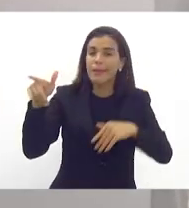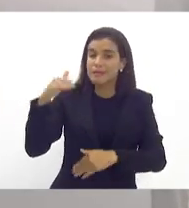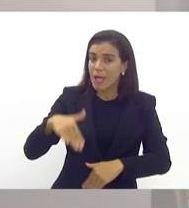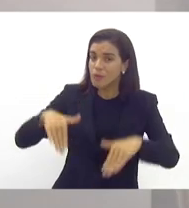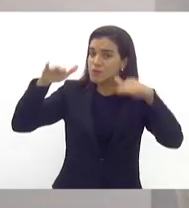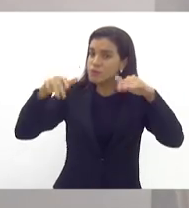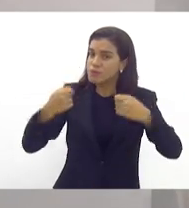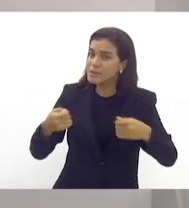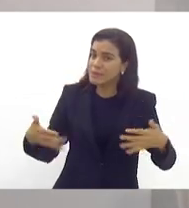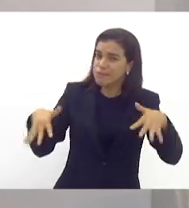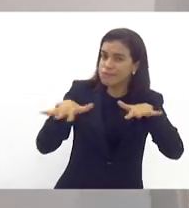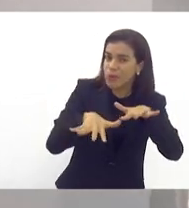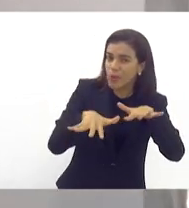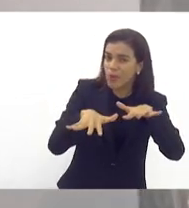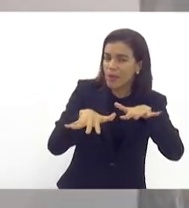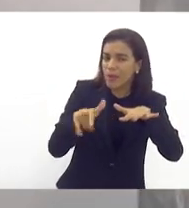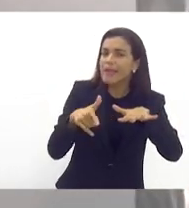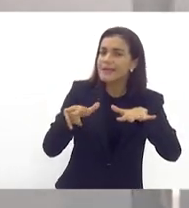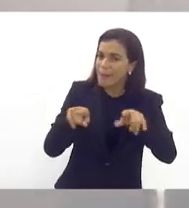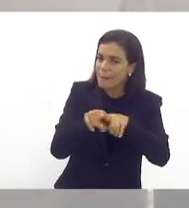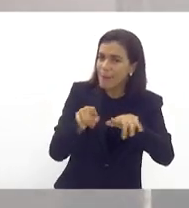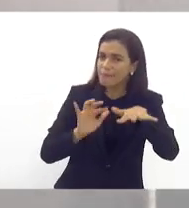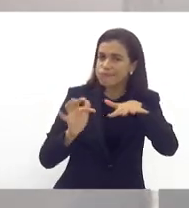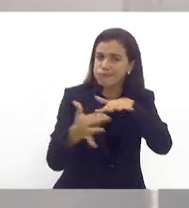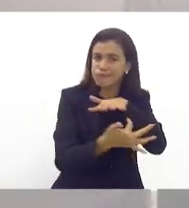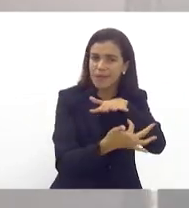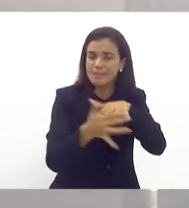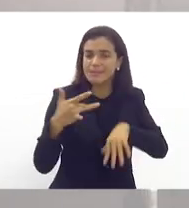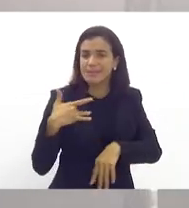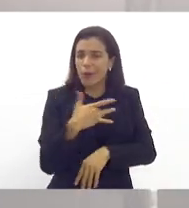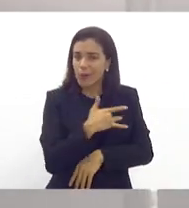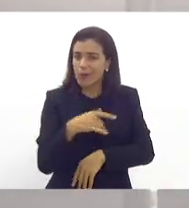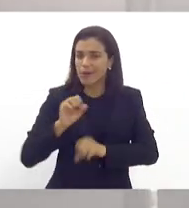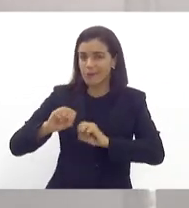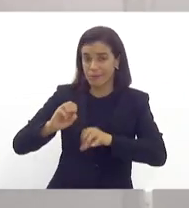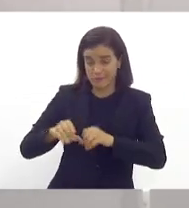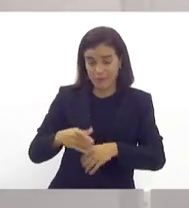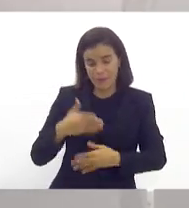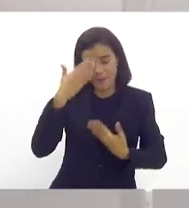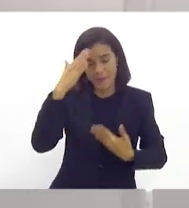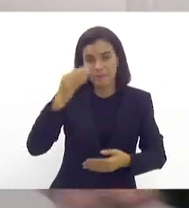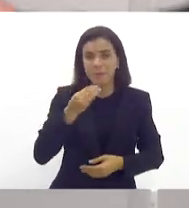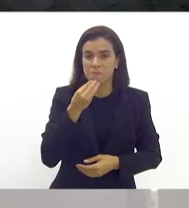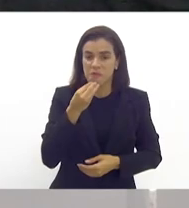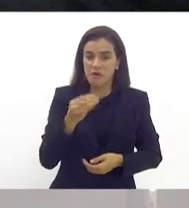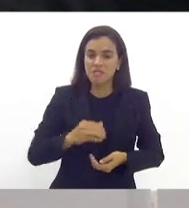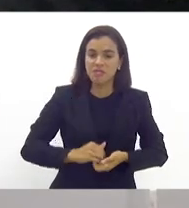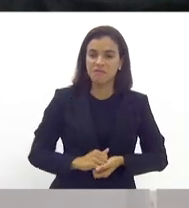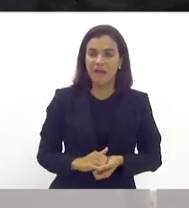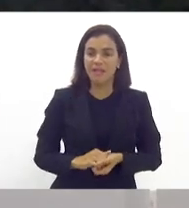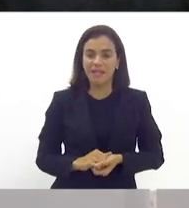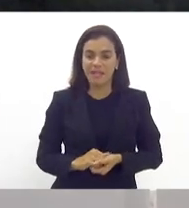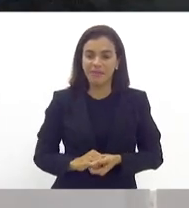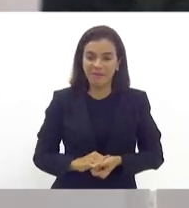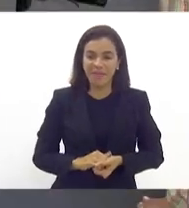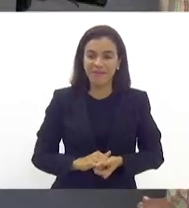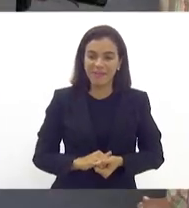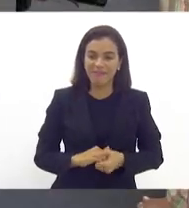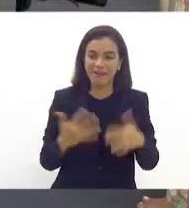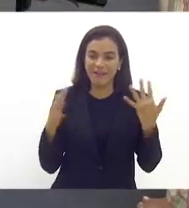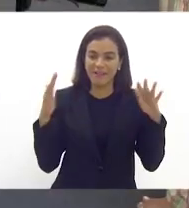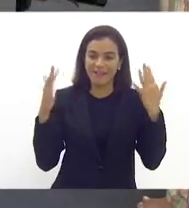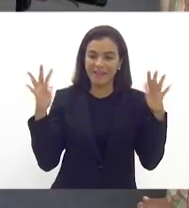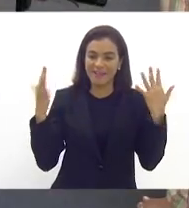incluído e a inclusão passa pela saúde e pela educação Muito obrigado pela oportunidade Deputado obri